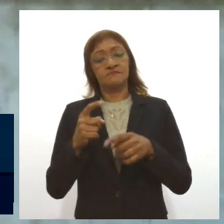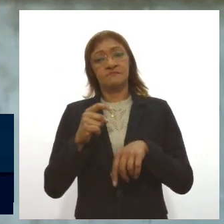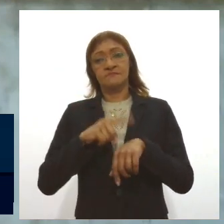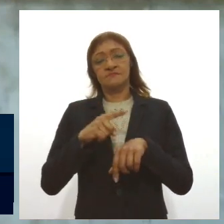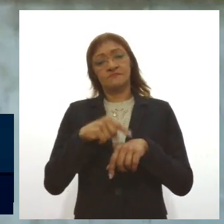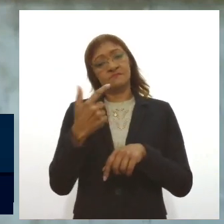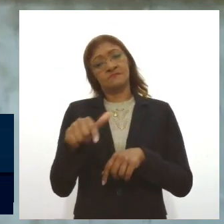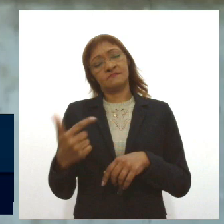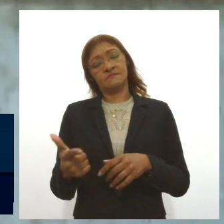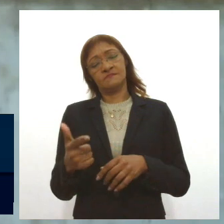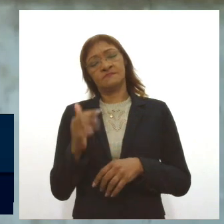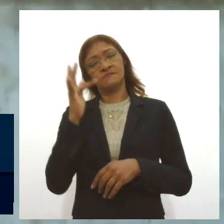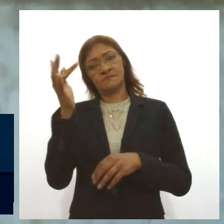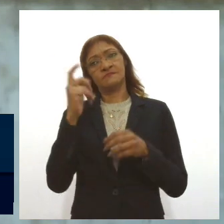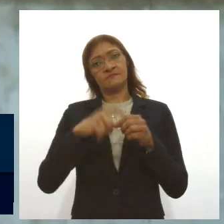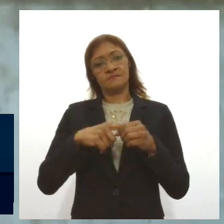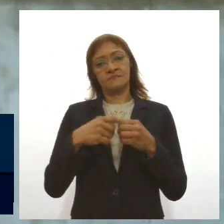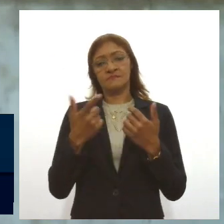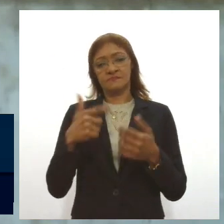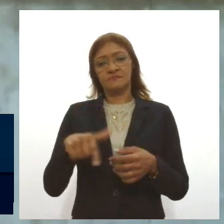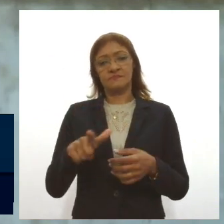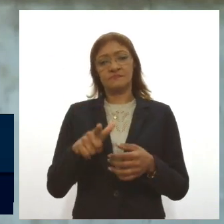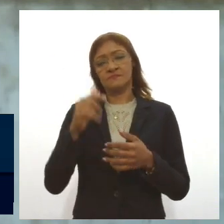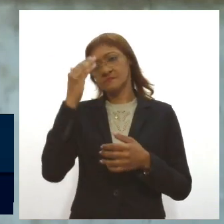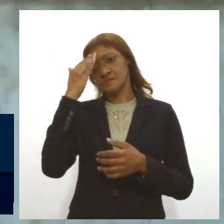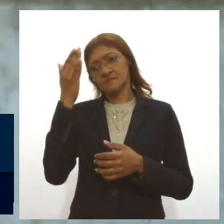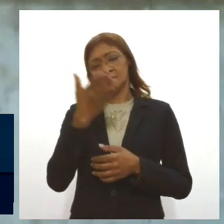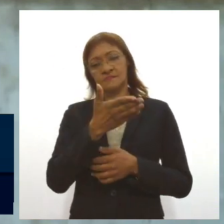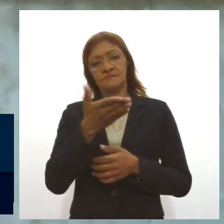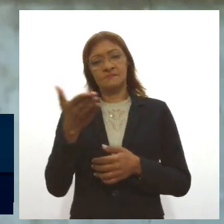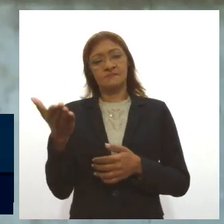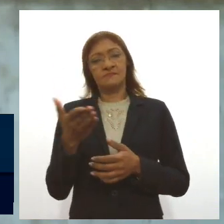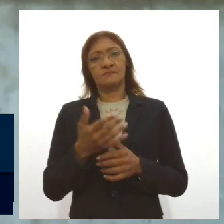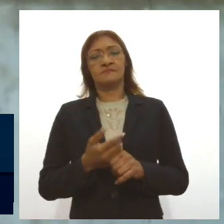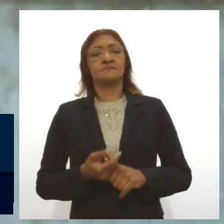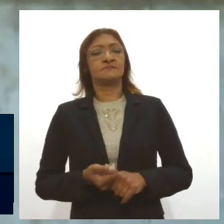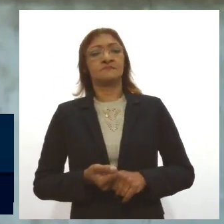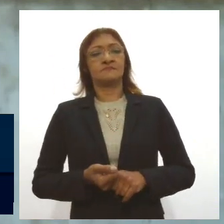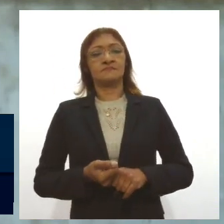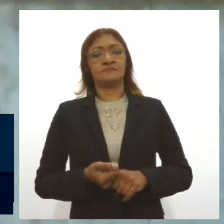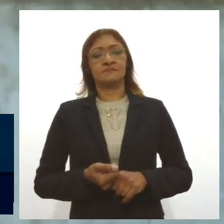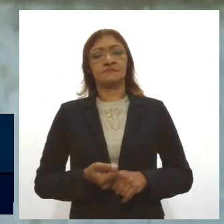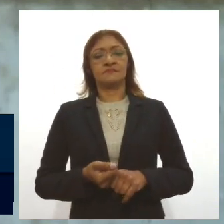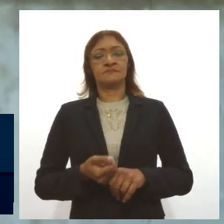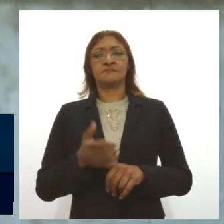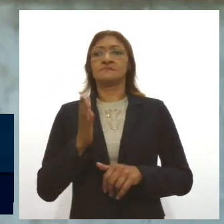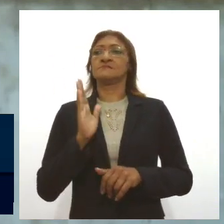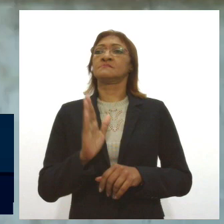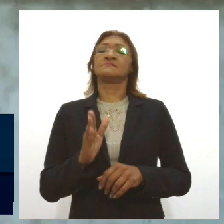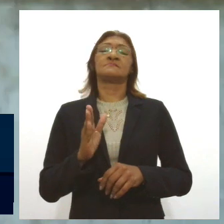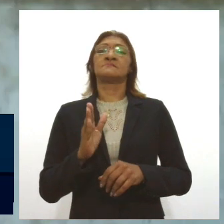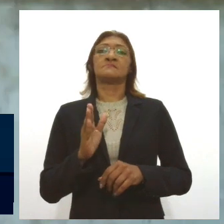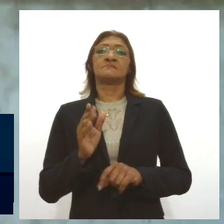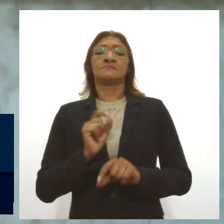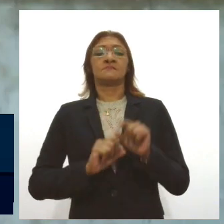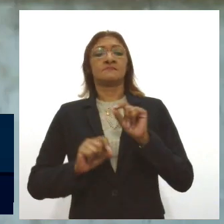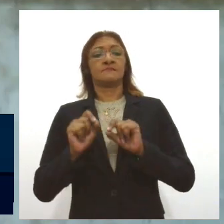não vai faltar oportunidade. E agradecer ao desempenho de todos vocês com relação ao que foi